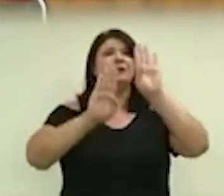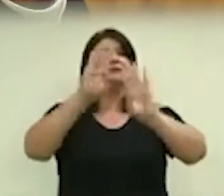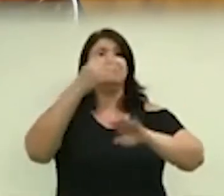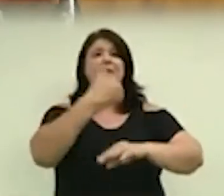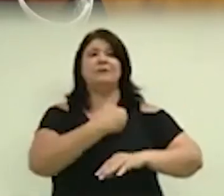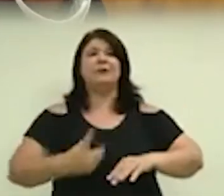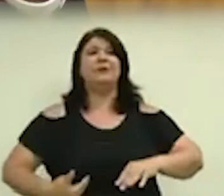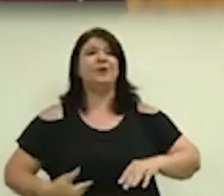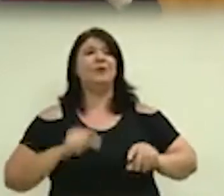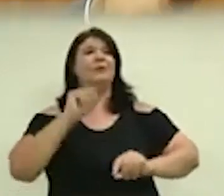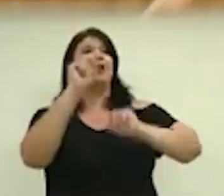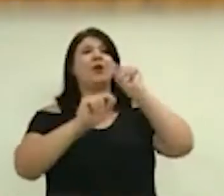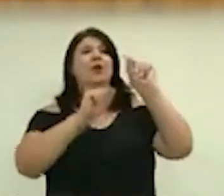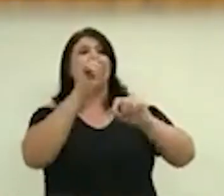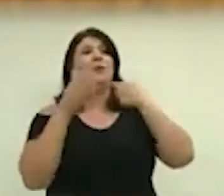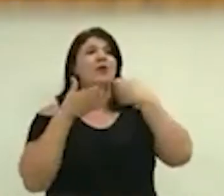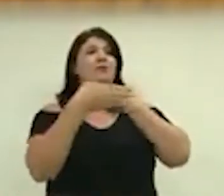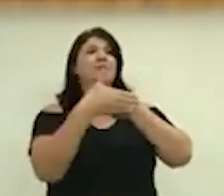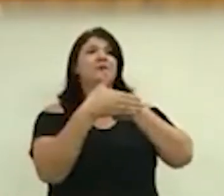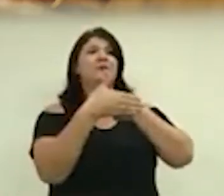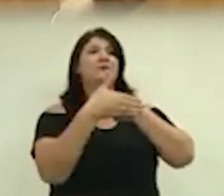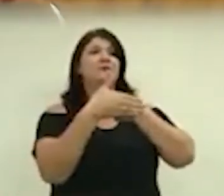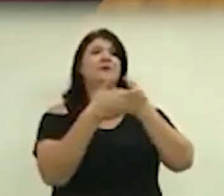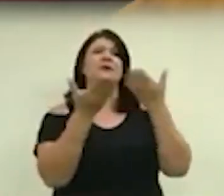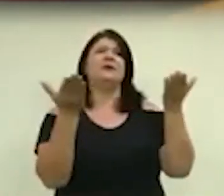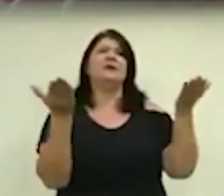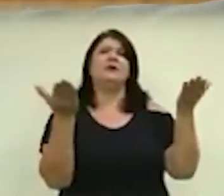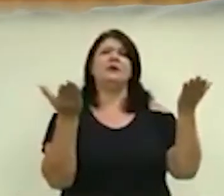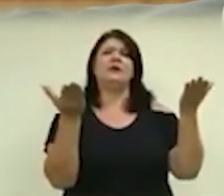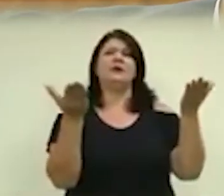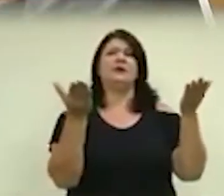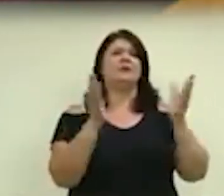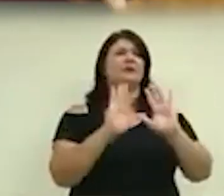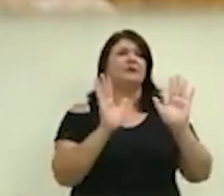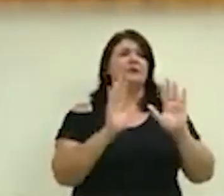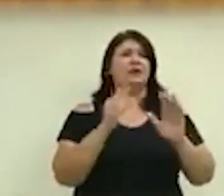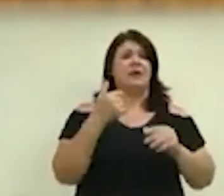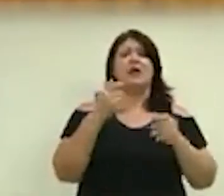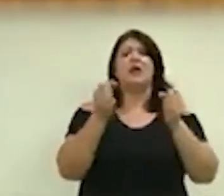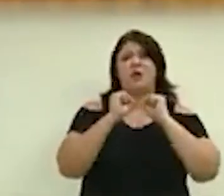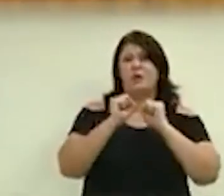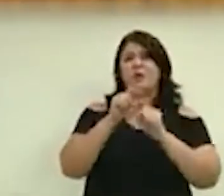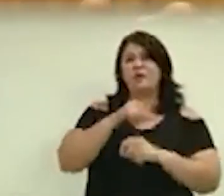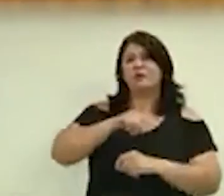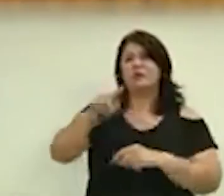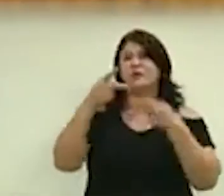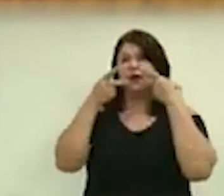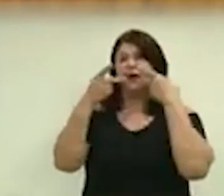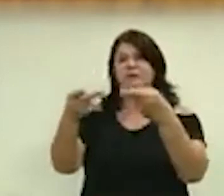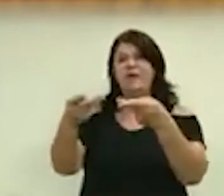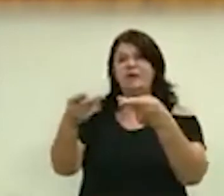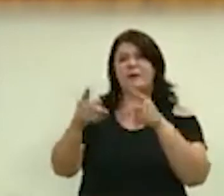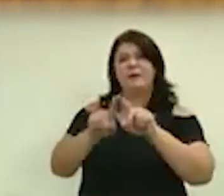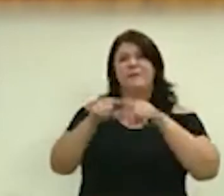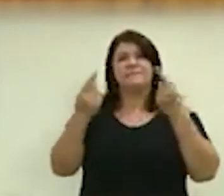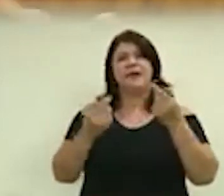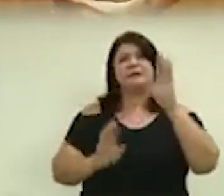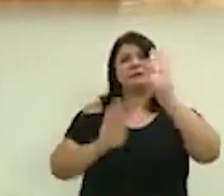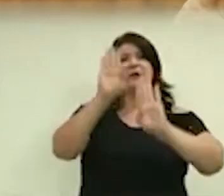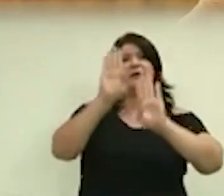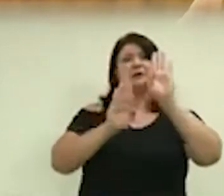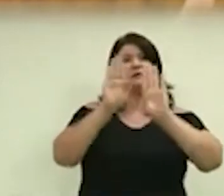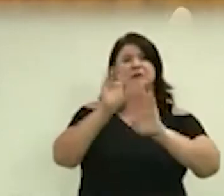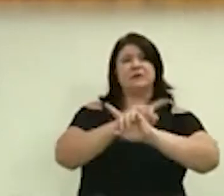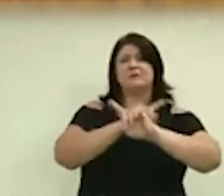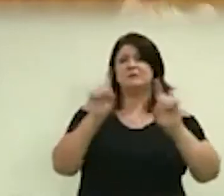Não. É o pedido do projeto de lei. Eu posso ir lá e ver, mas as licitações não são transmitidas. Salvo